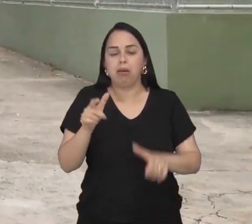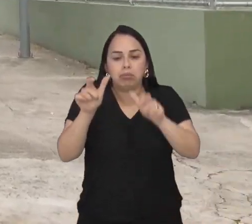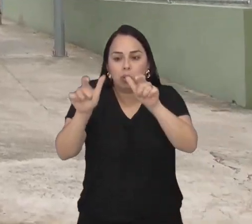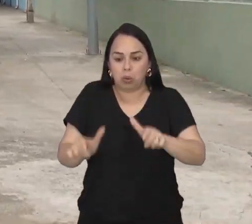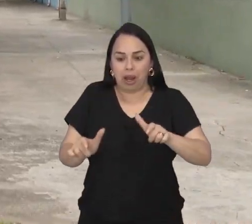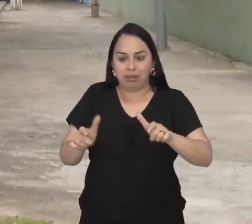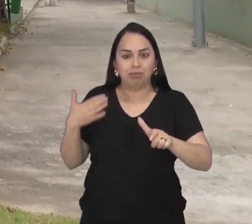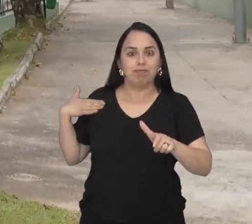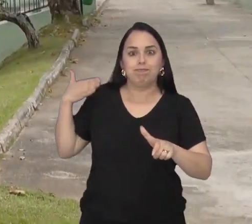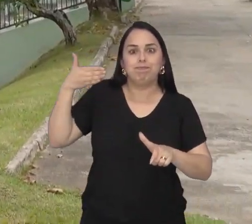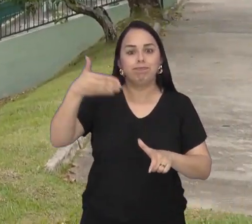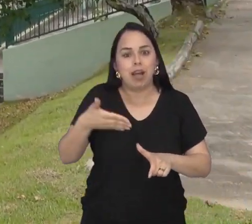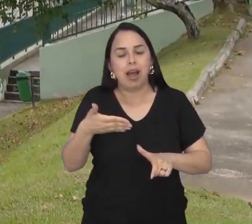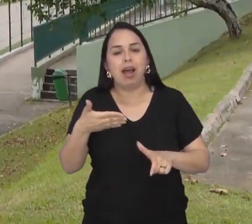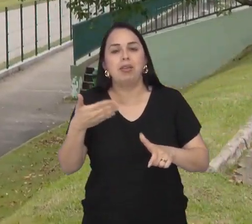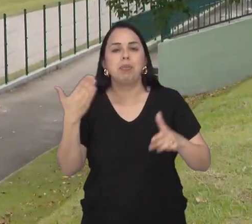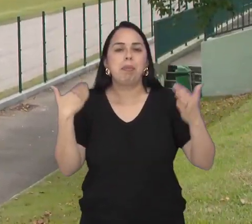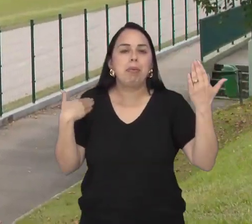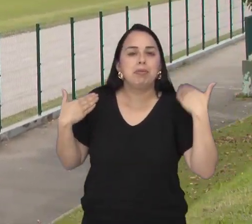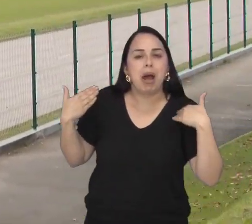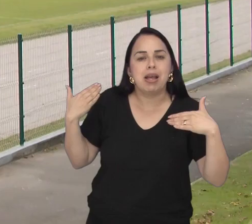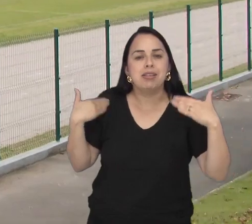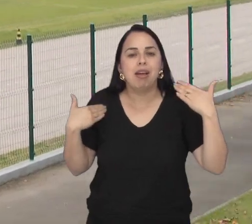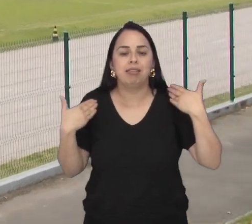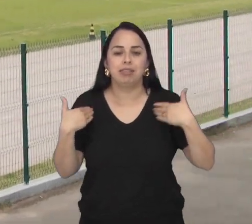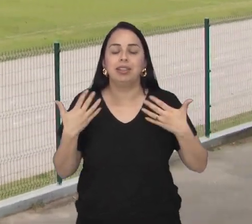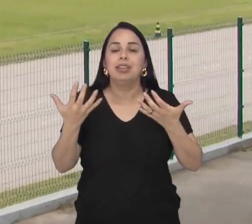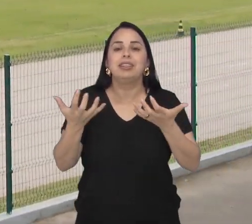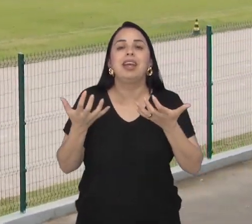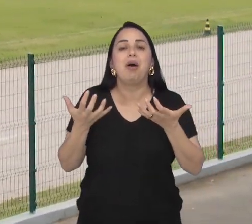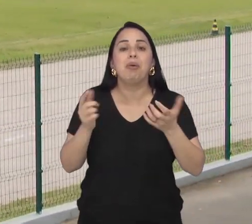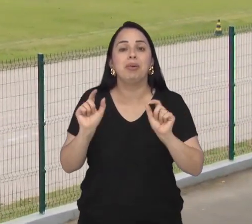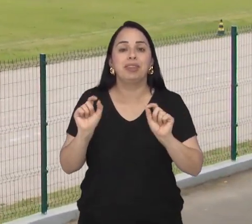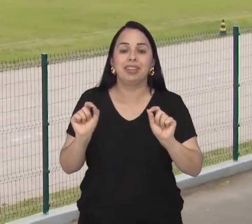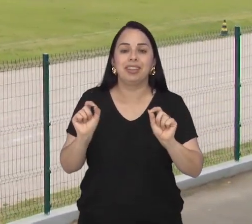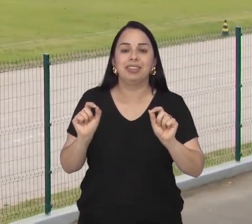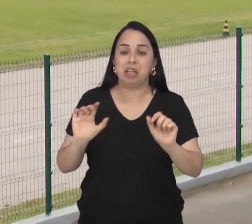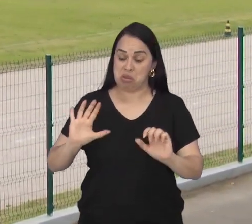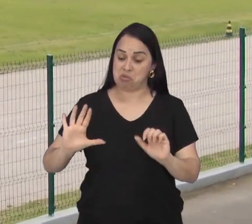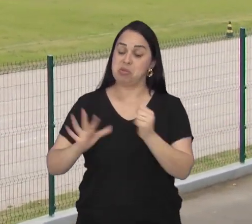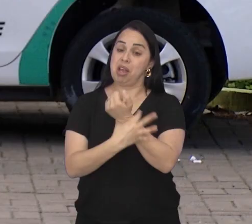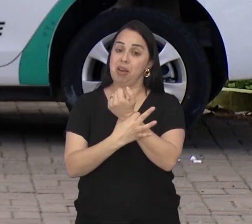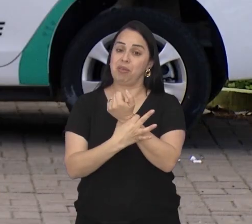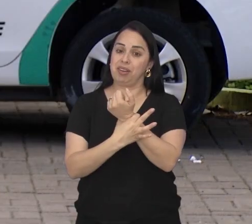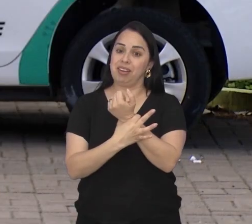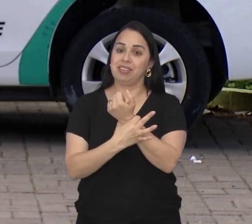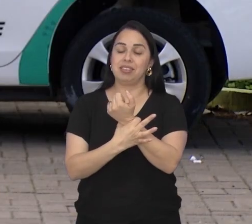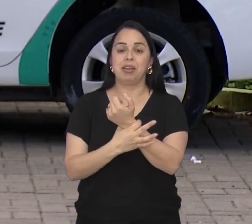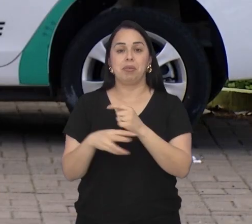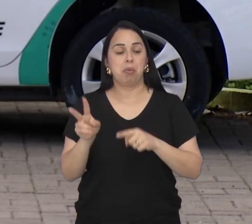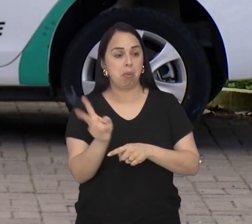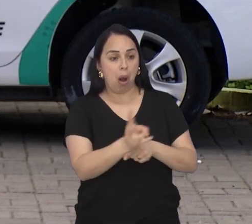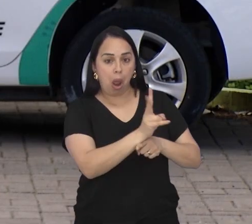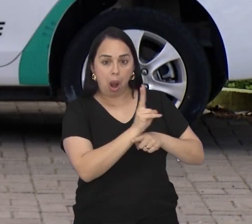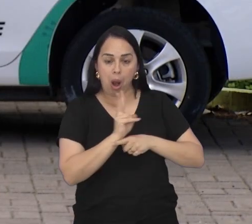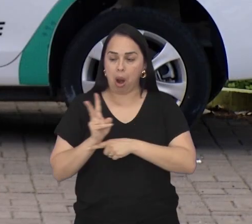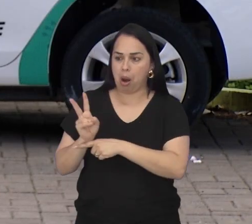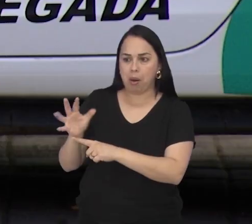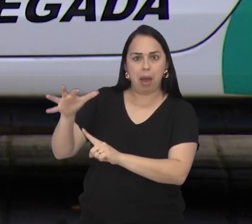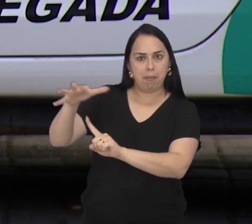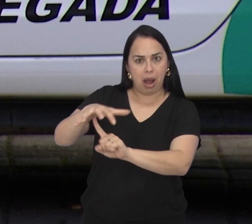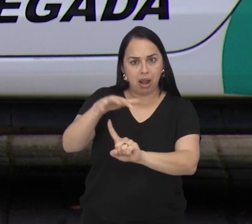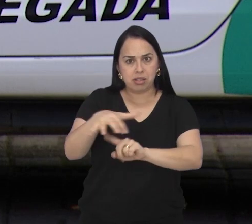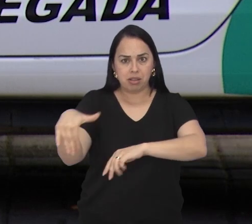os espaços públicos da cidade para um momento de lazer, quer, além da comodidade, segurança. O patrulhamento nas praças e